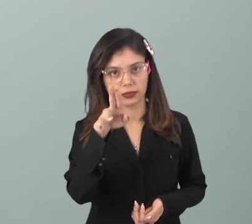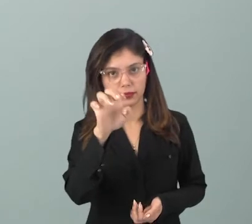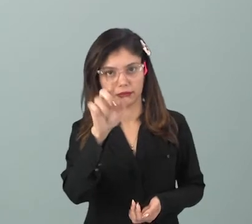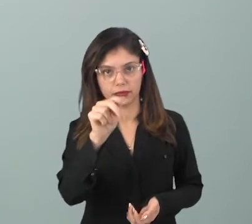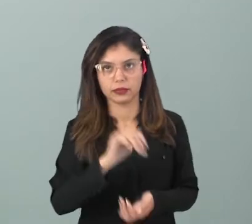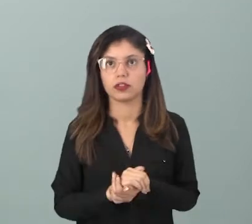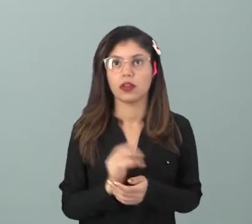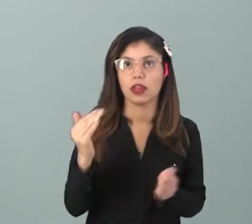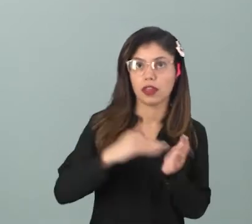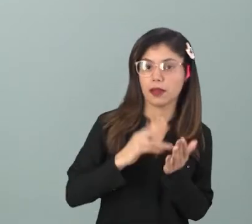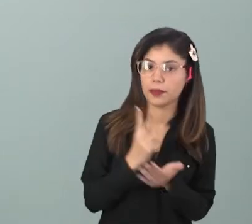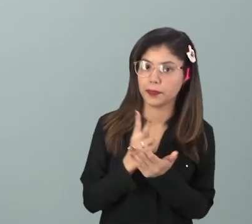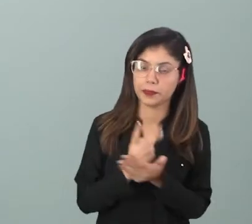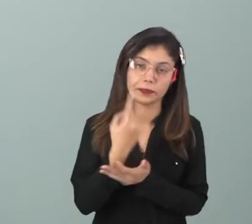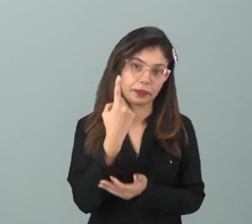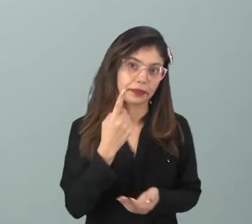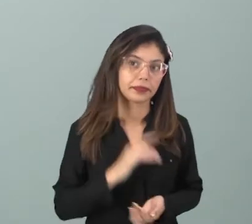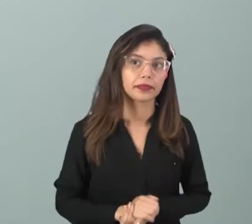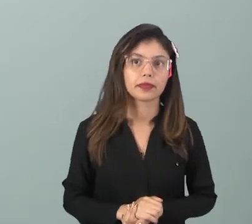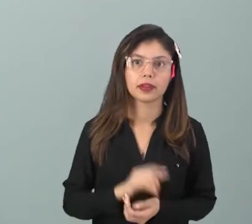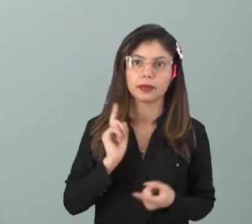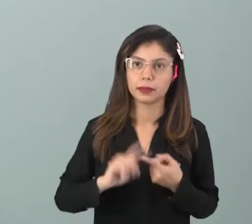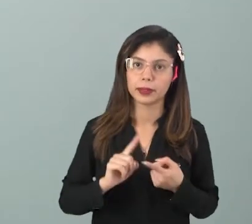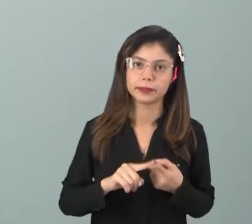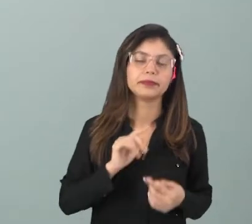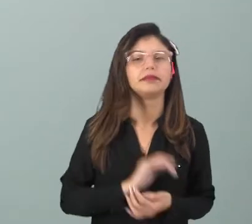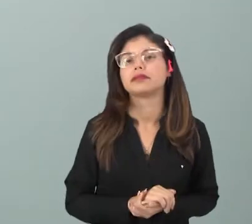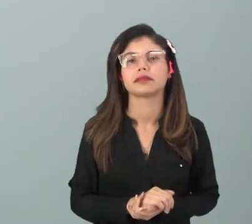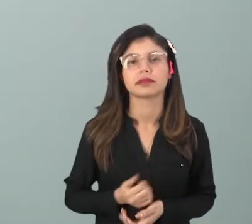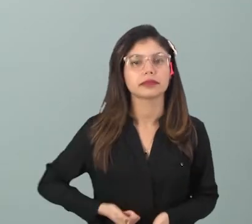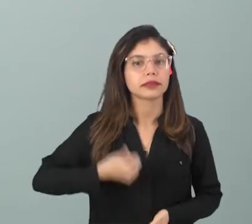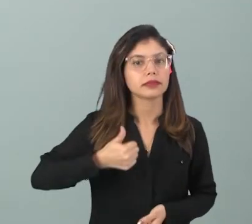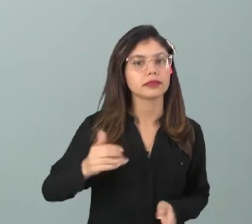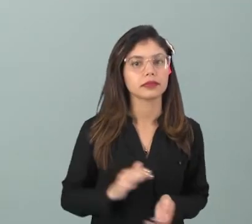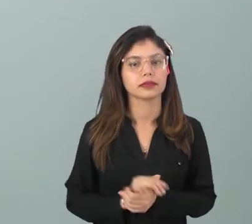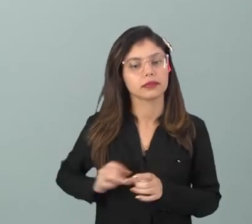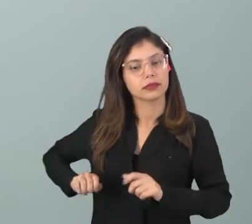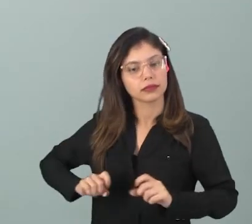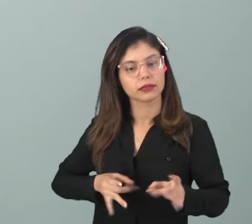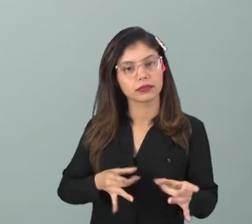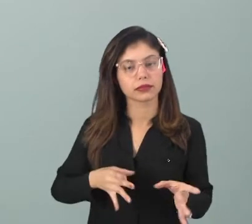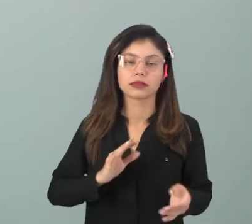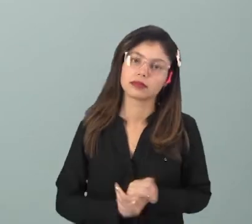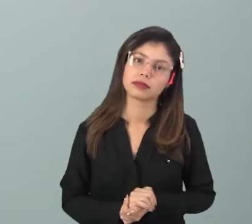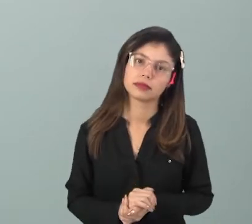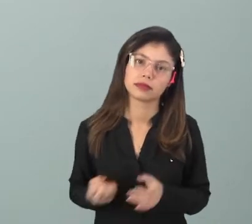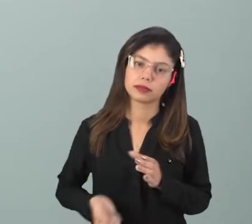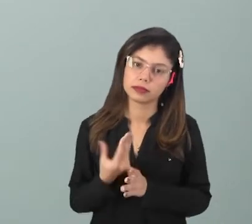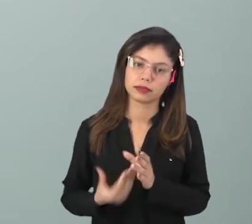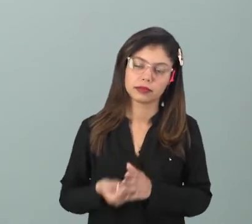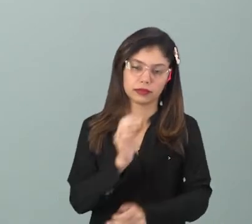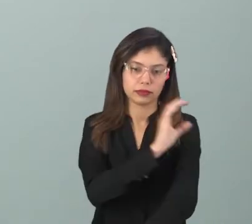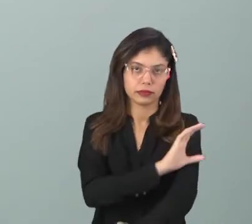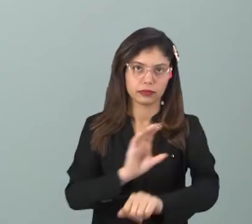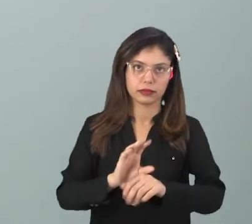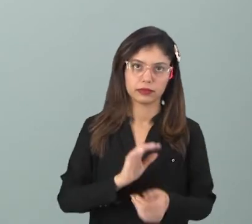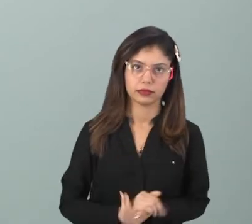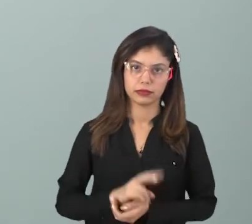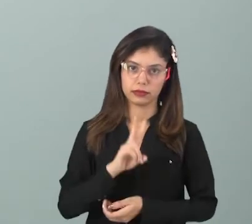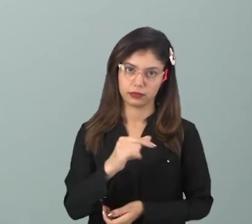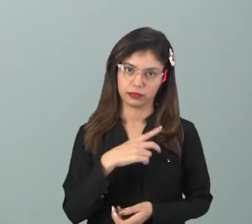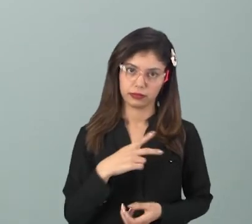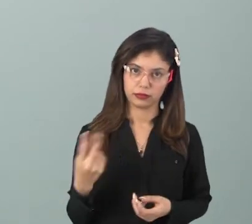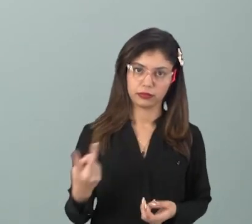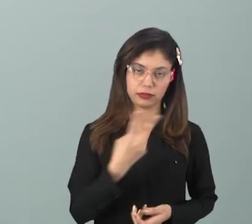mente ou até mesmo primeiro e pra gente finalizar Vamos eu vou dar indicação de mais uma produção cultural aqui